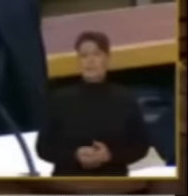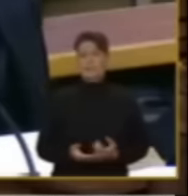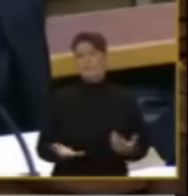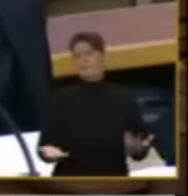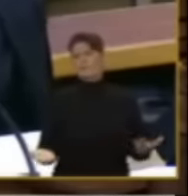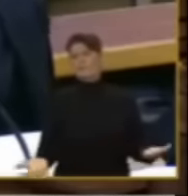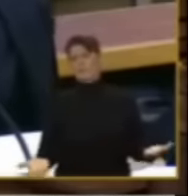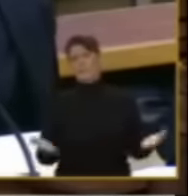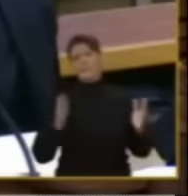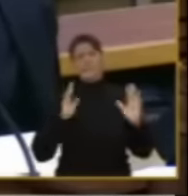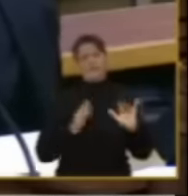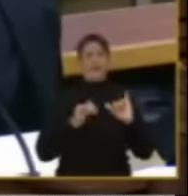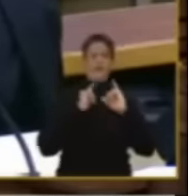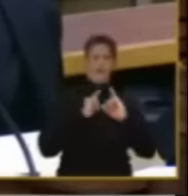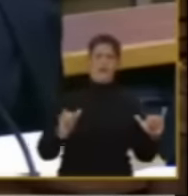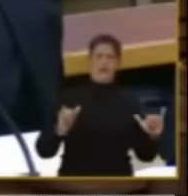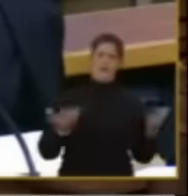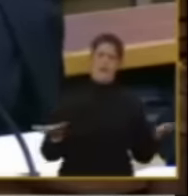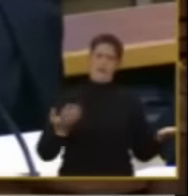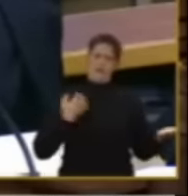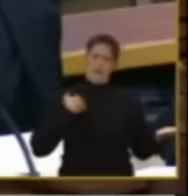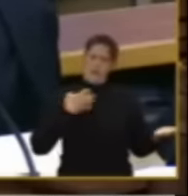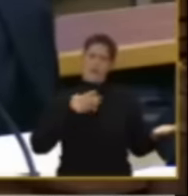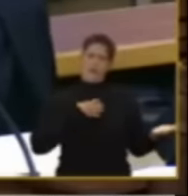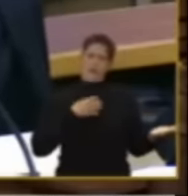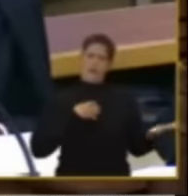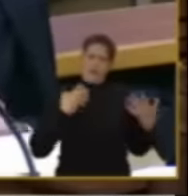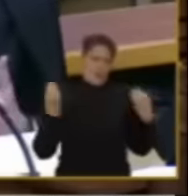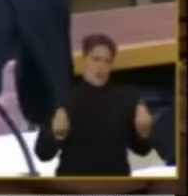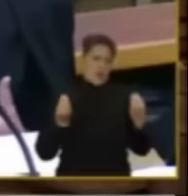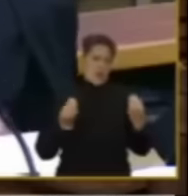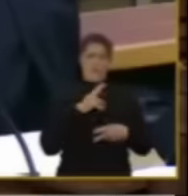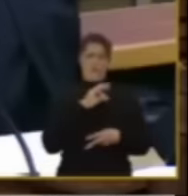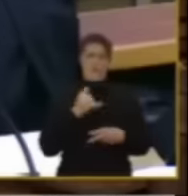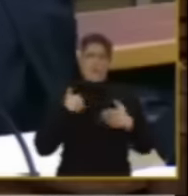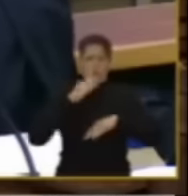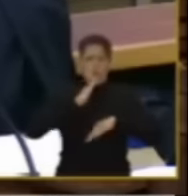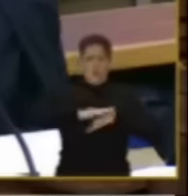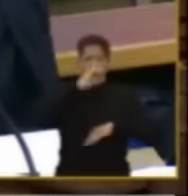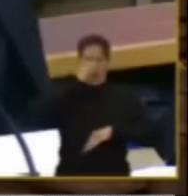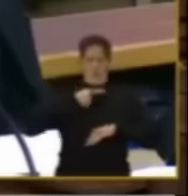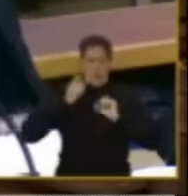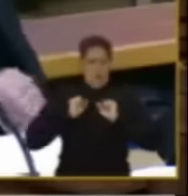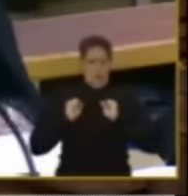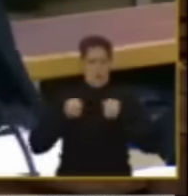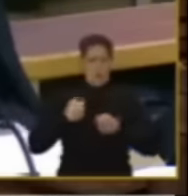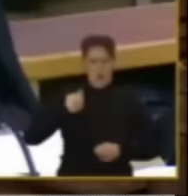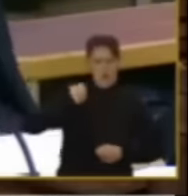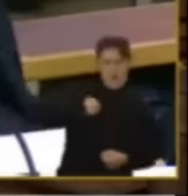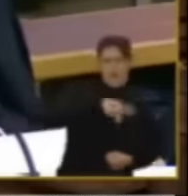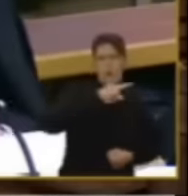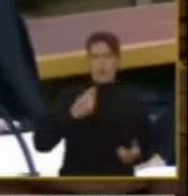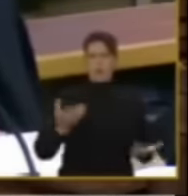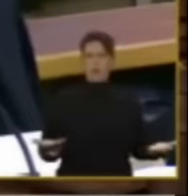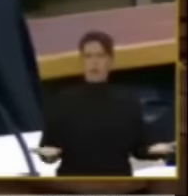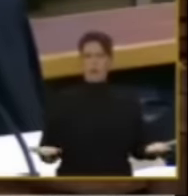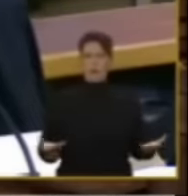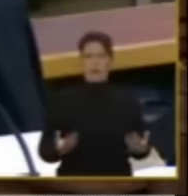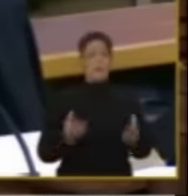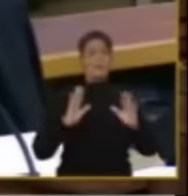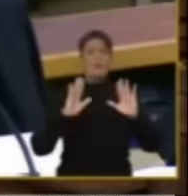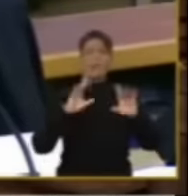PGR ela tem ciência da salsicha, e não do modo como ela foi feita. Vale lembrar